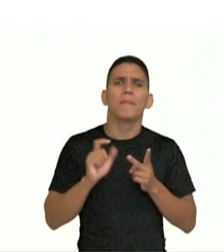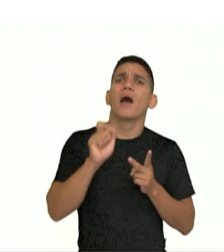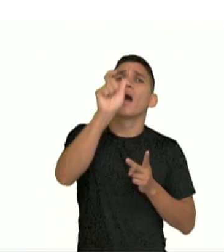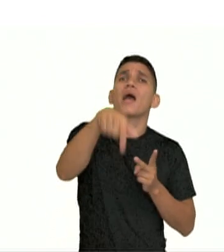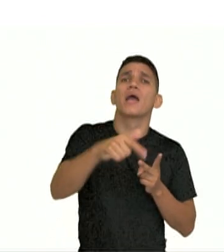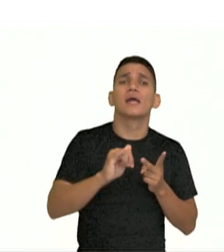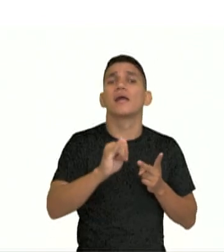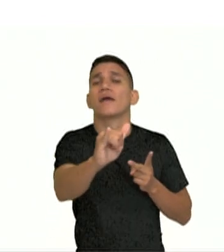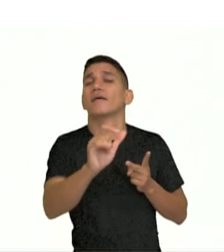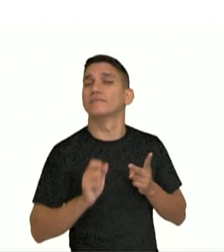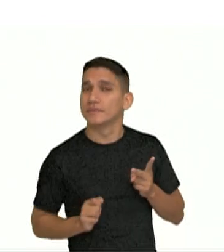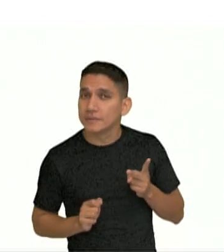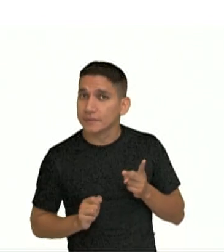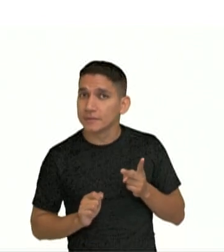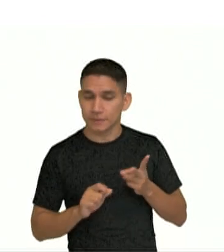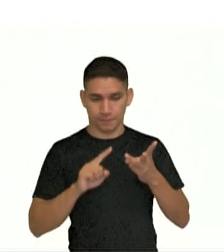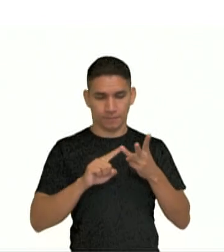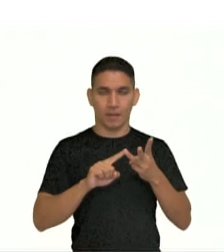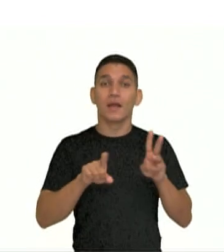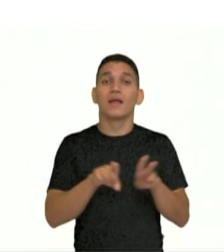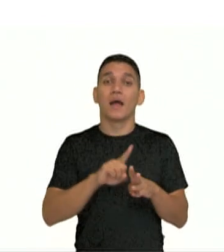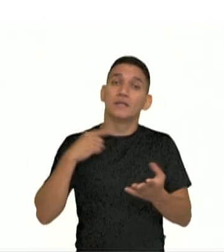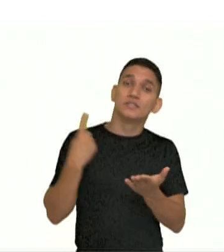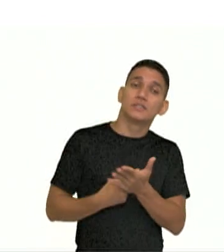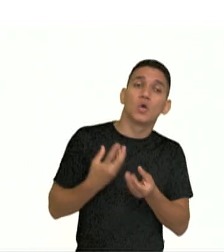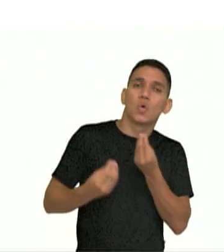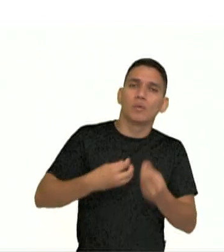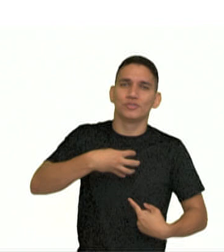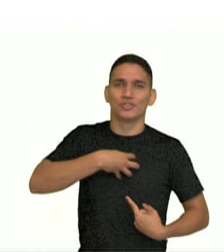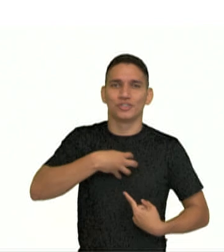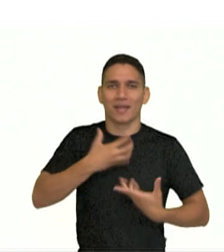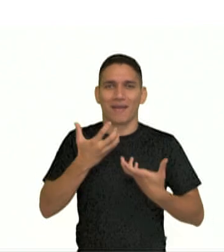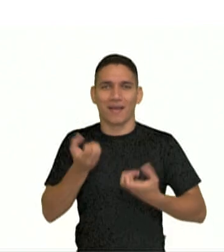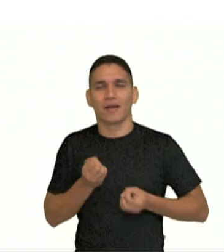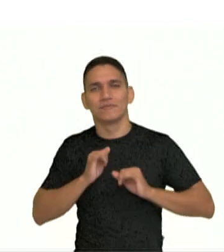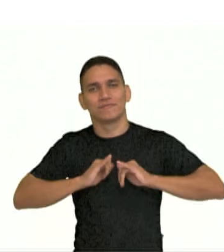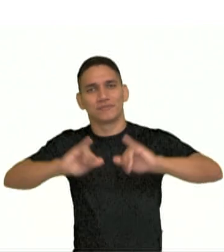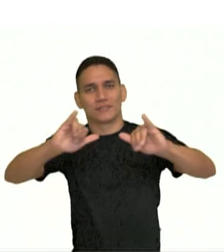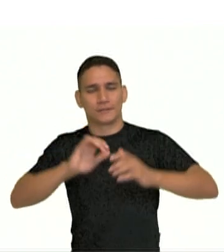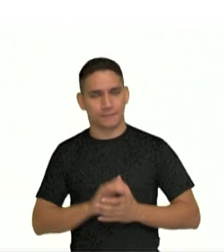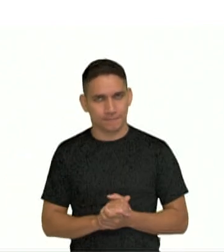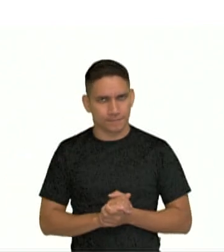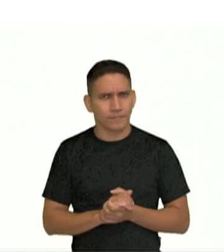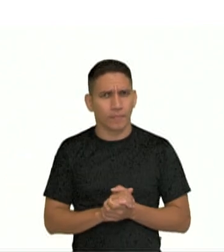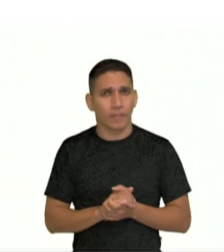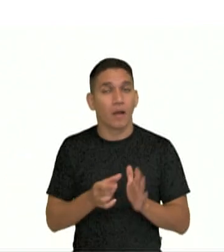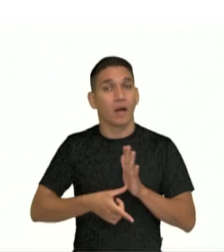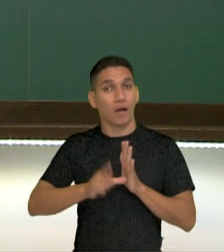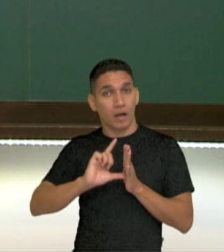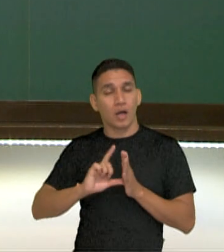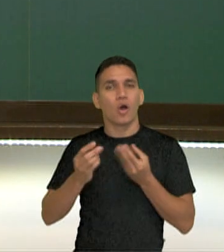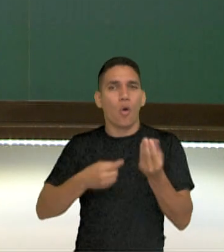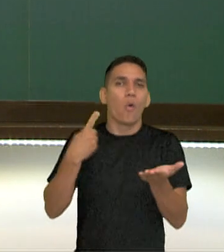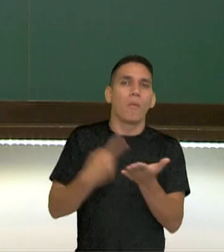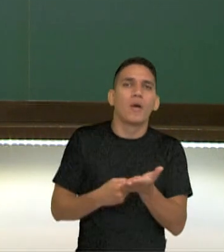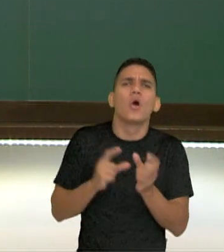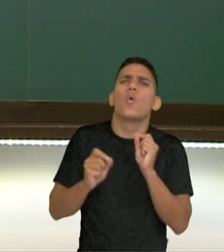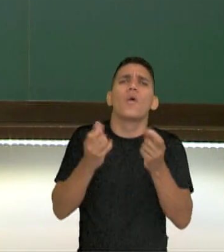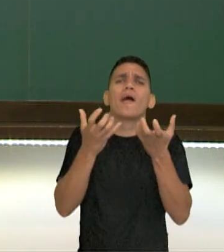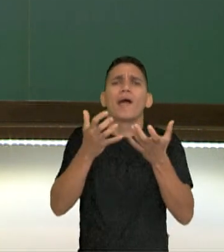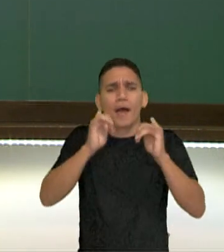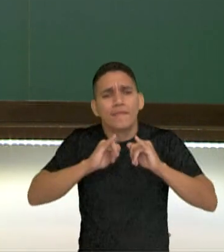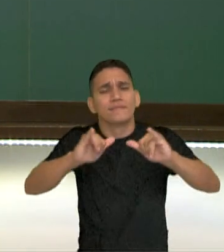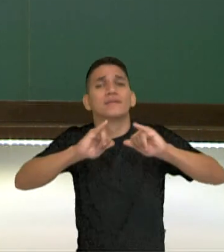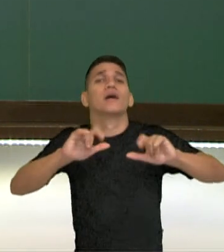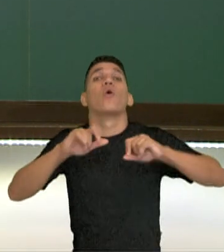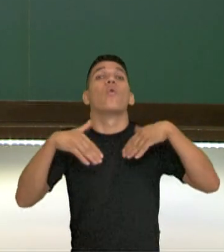a mensagem, decidir a forma como deseja falar. Então, primeiramente, definir o que você quer comunicar, sobre o